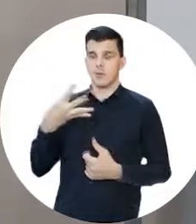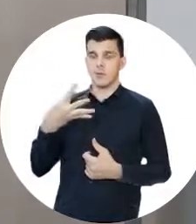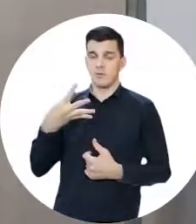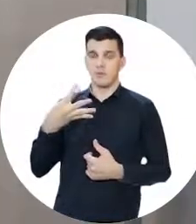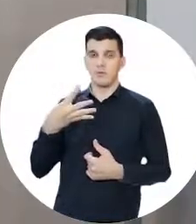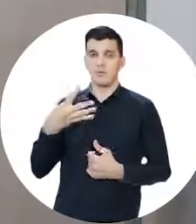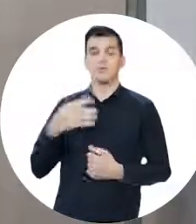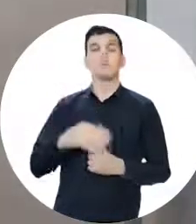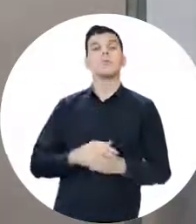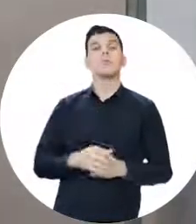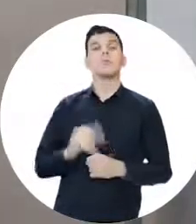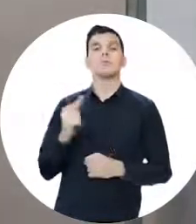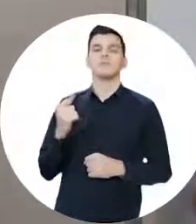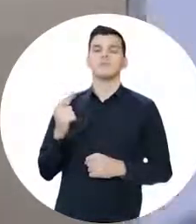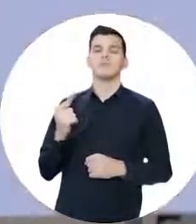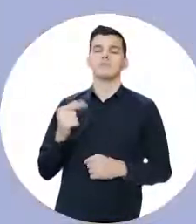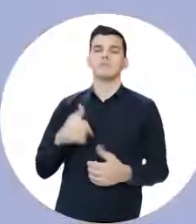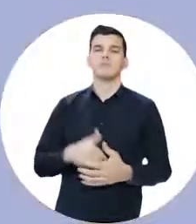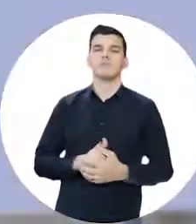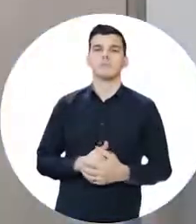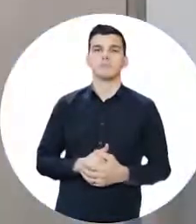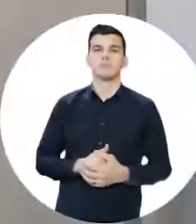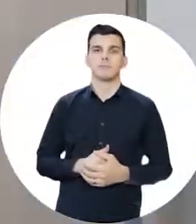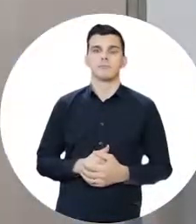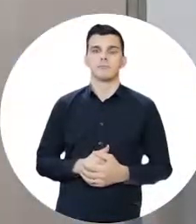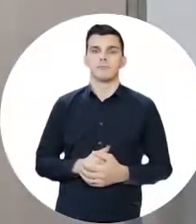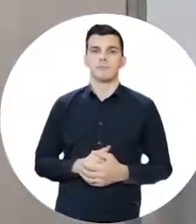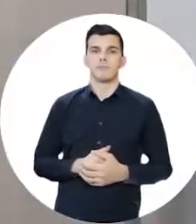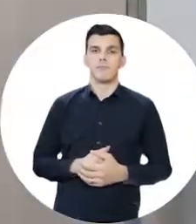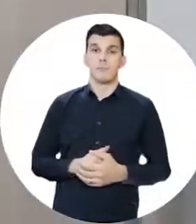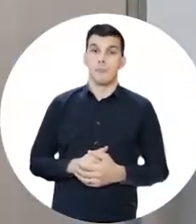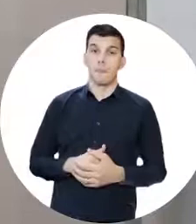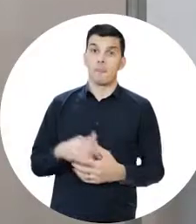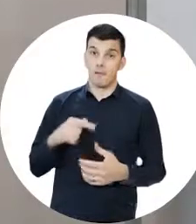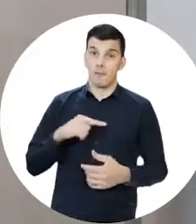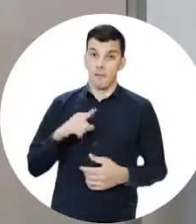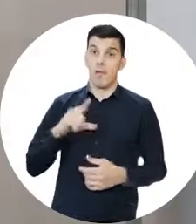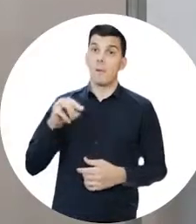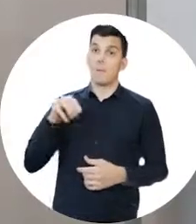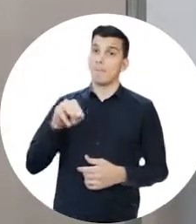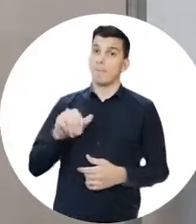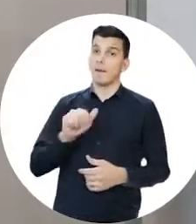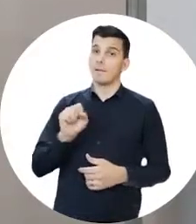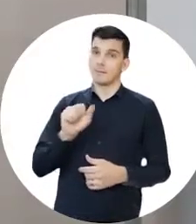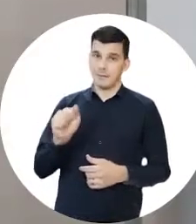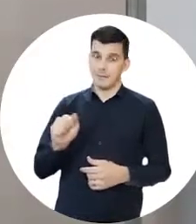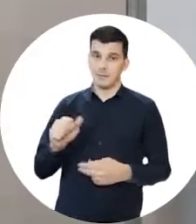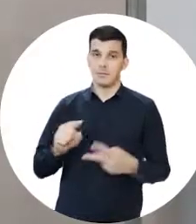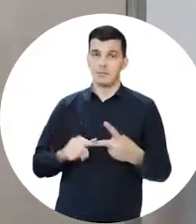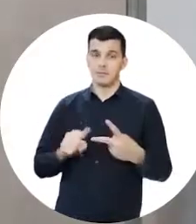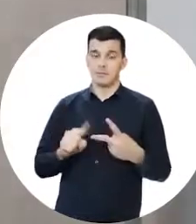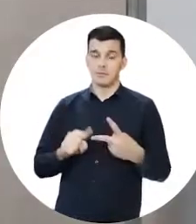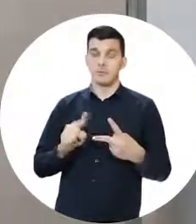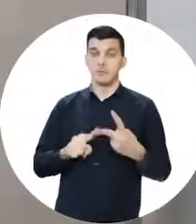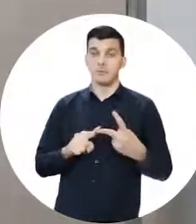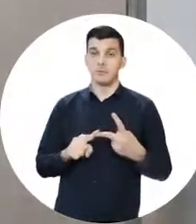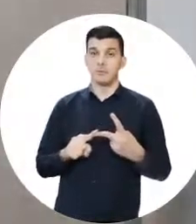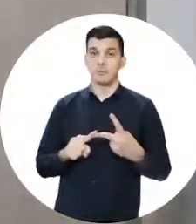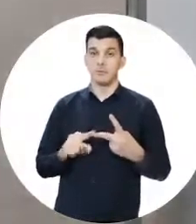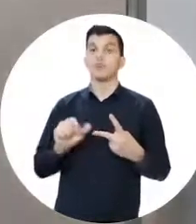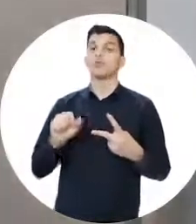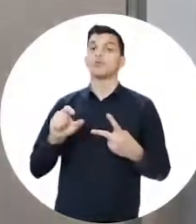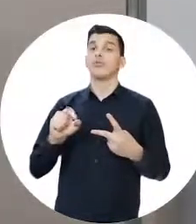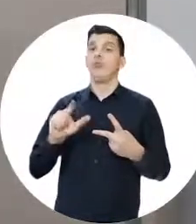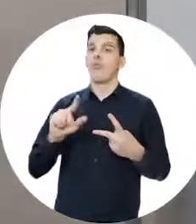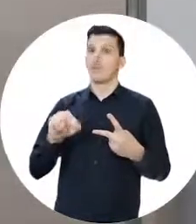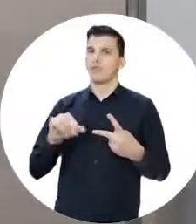744 gramas de solução. Eu tenho a massa da minha solução e tenho a massa do meu